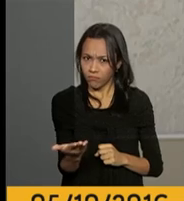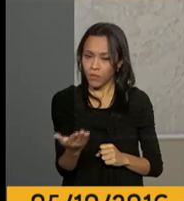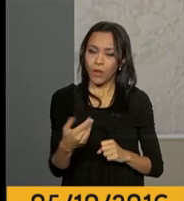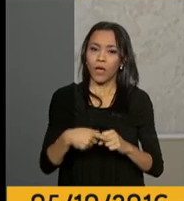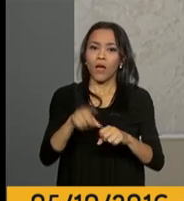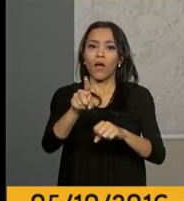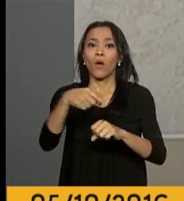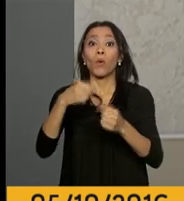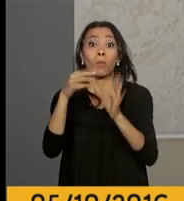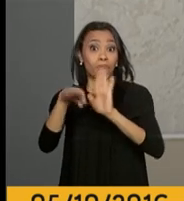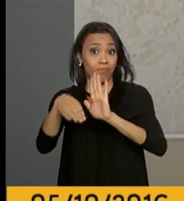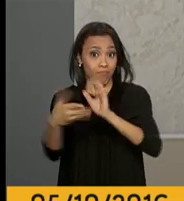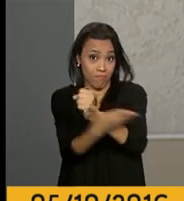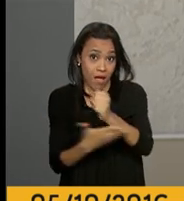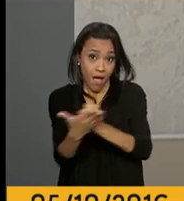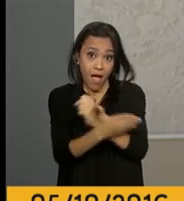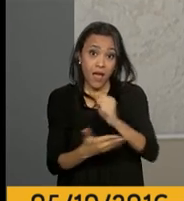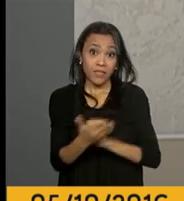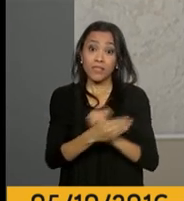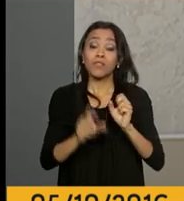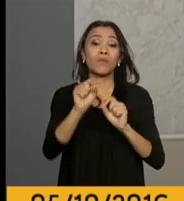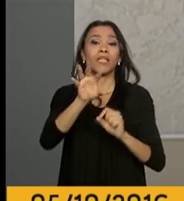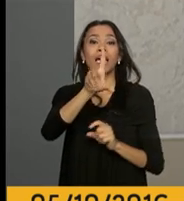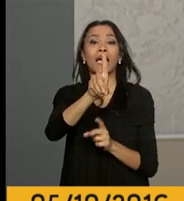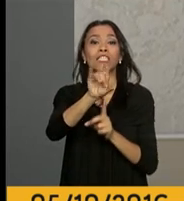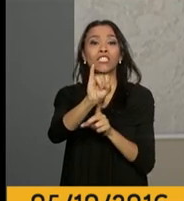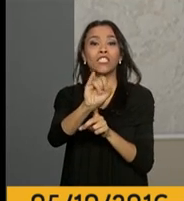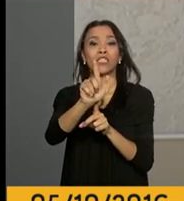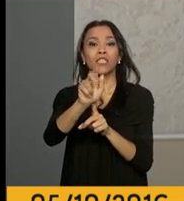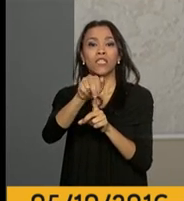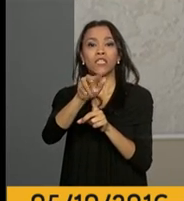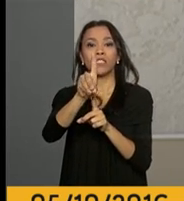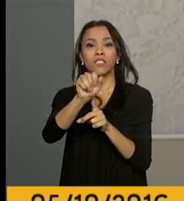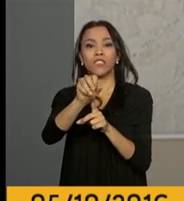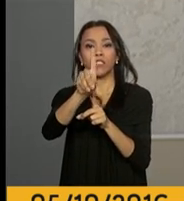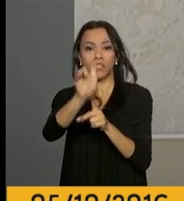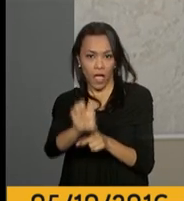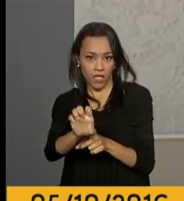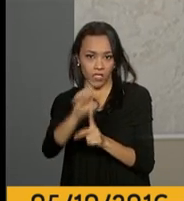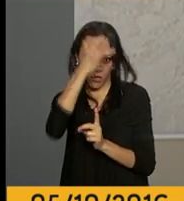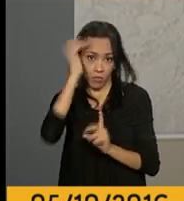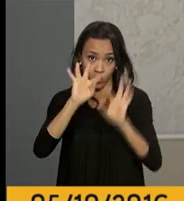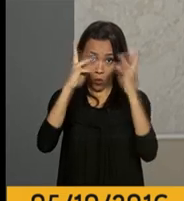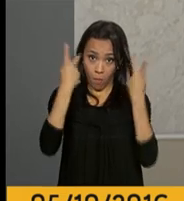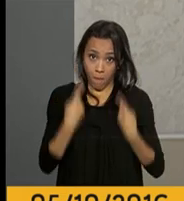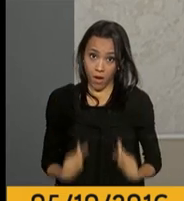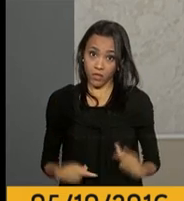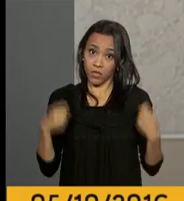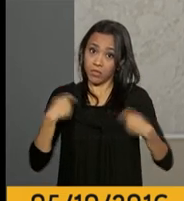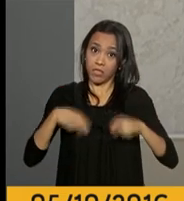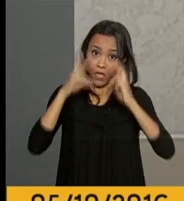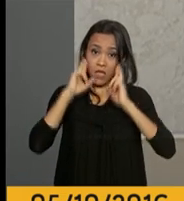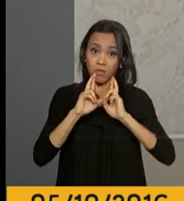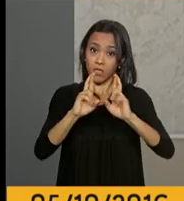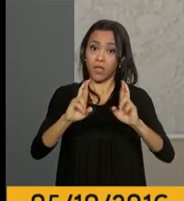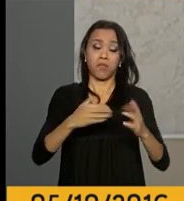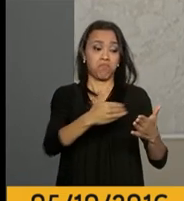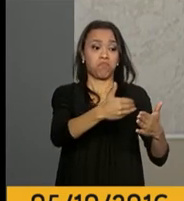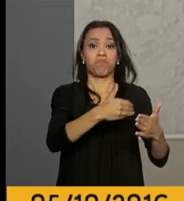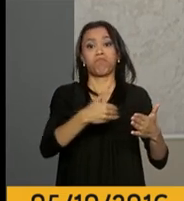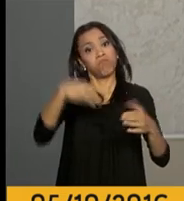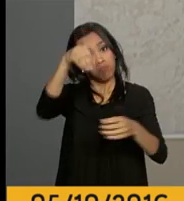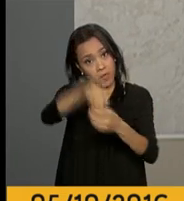dignidade da pessoa humana que deve ser levada em conta em toda e qualquer decisão ou em toda e qualquer legislação e